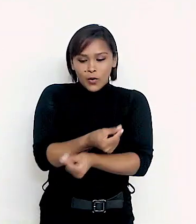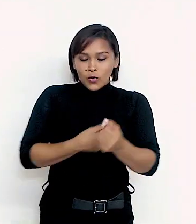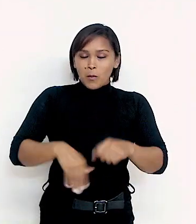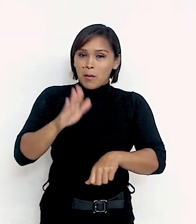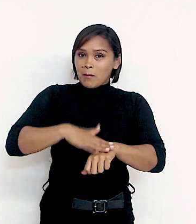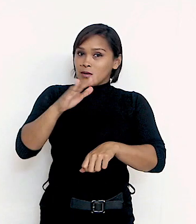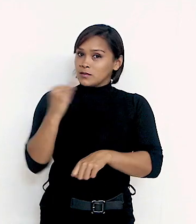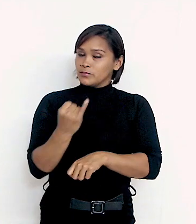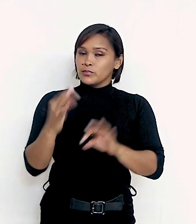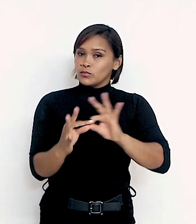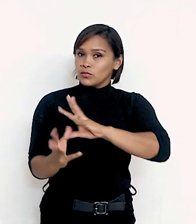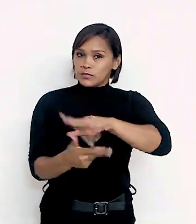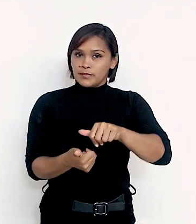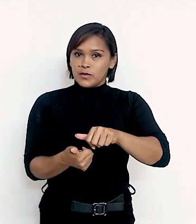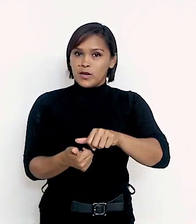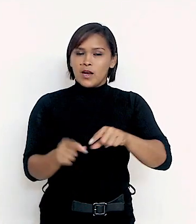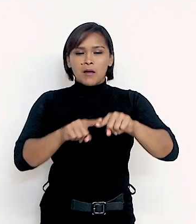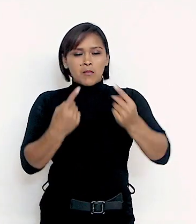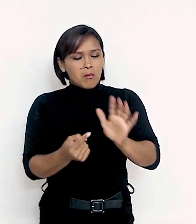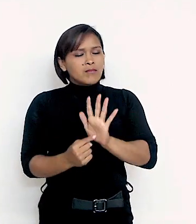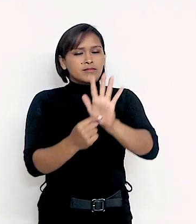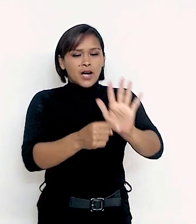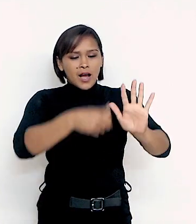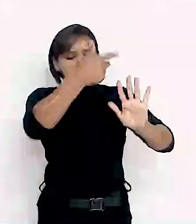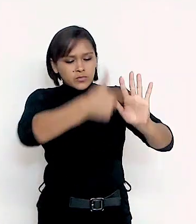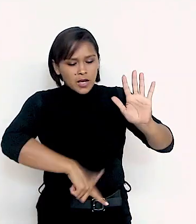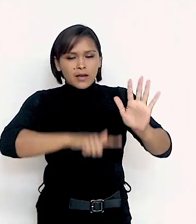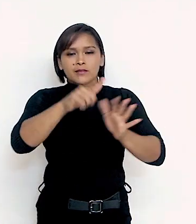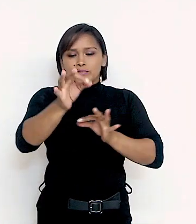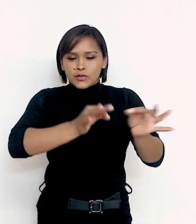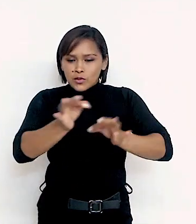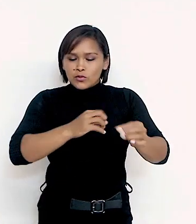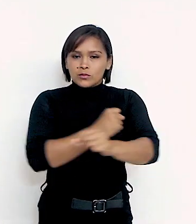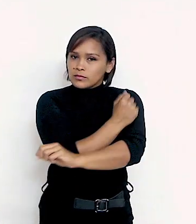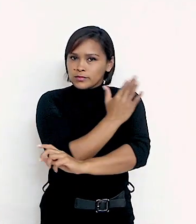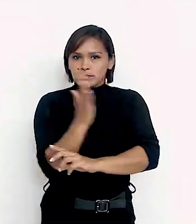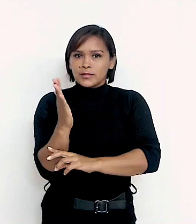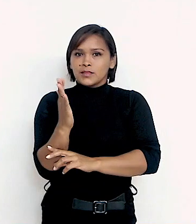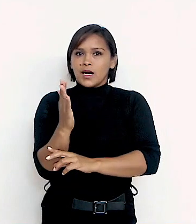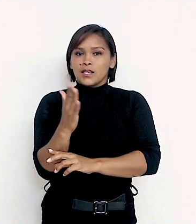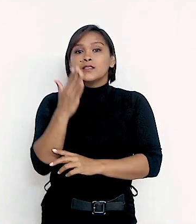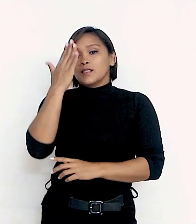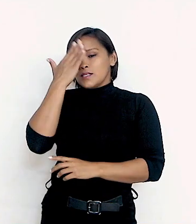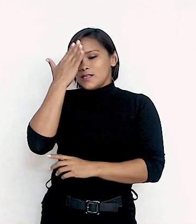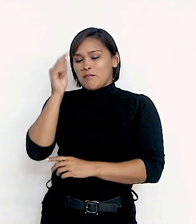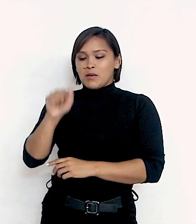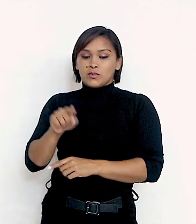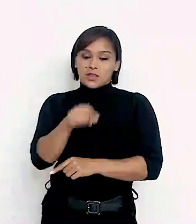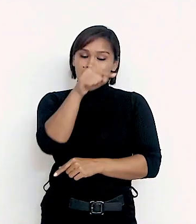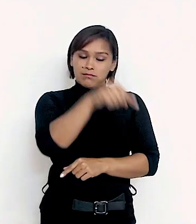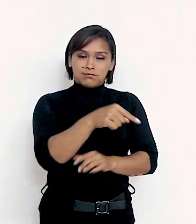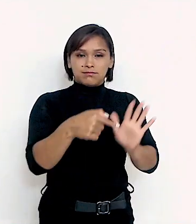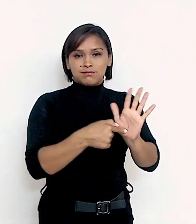e por mais que ela faça declarações e compromissos de ajustes ambientais sabemos que esse é um ponto